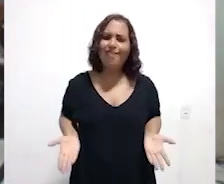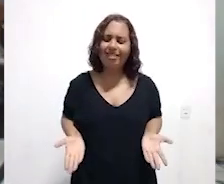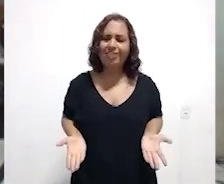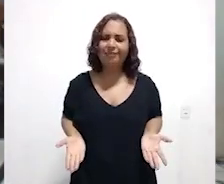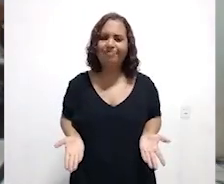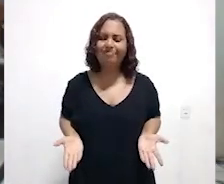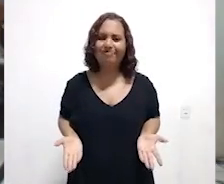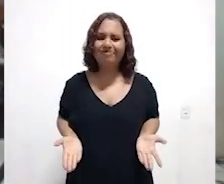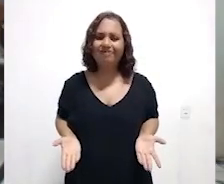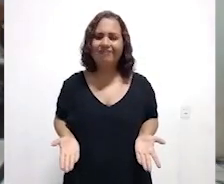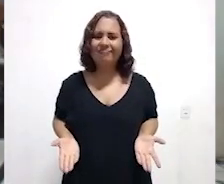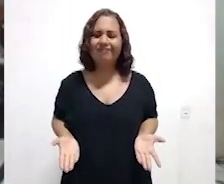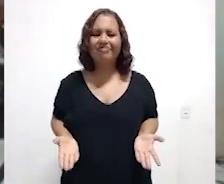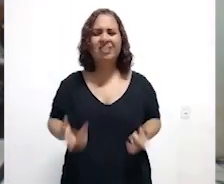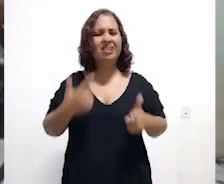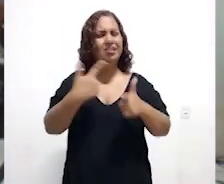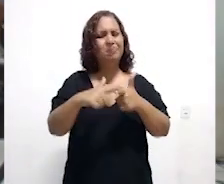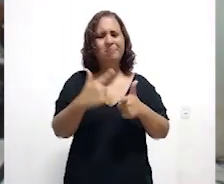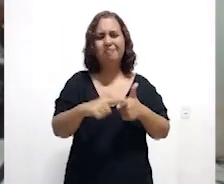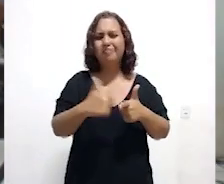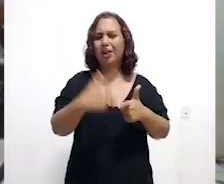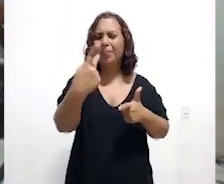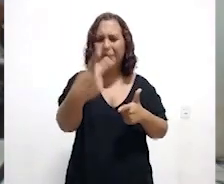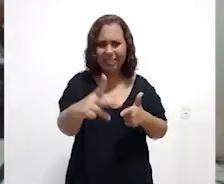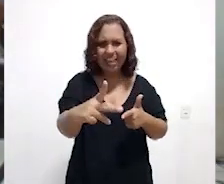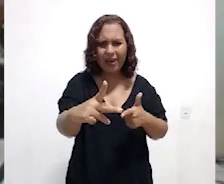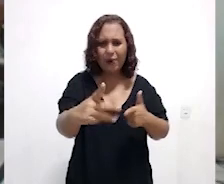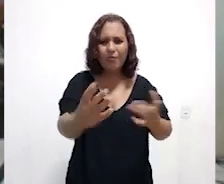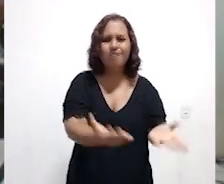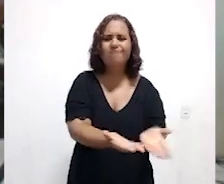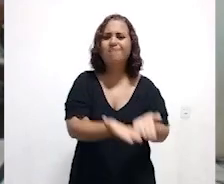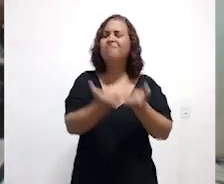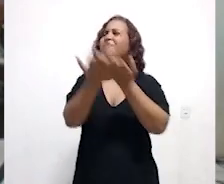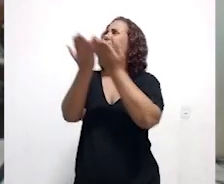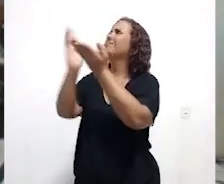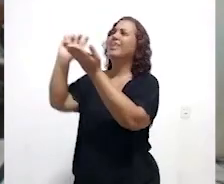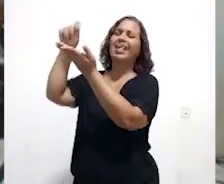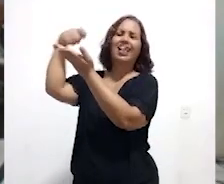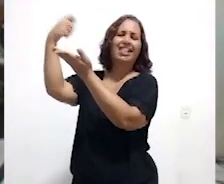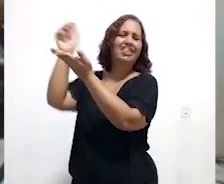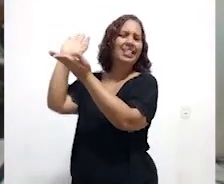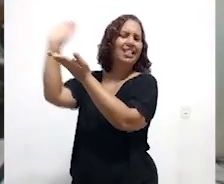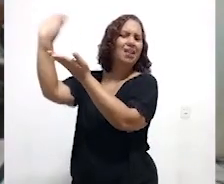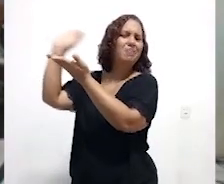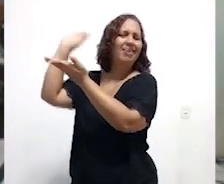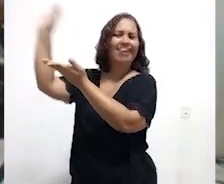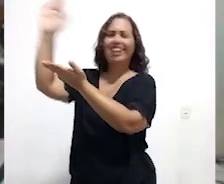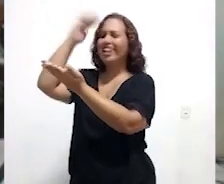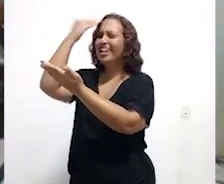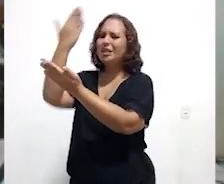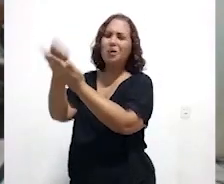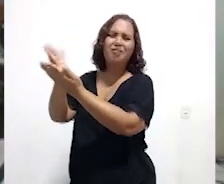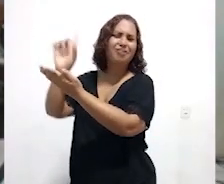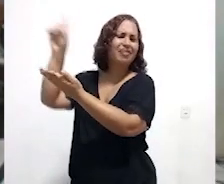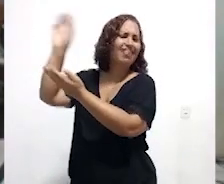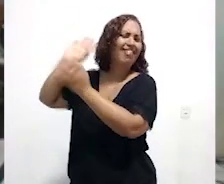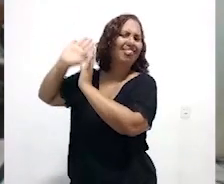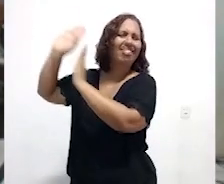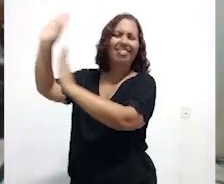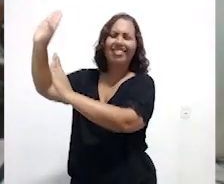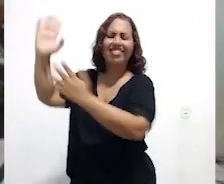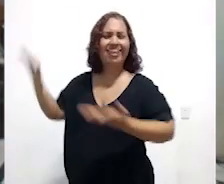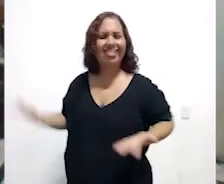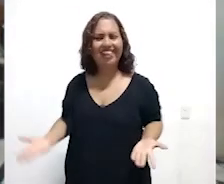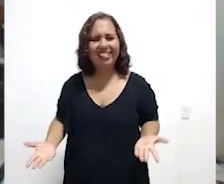Leva para Ele o teu problema, a tua causa. Crê nele, confia nele. É o que?